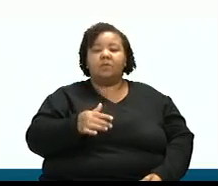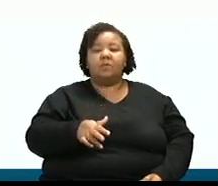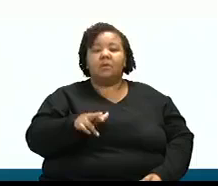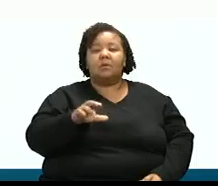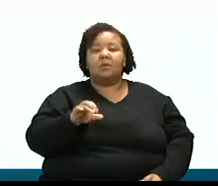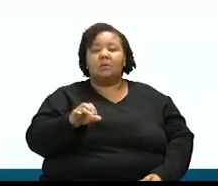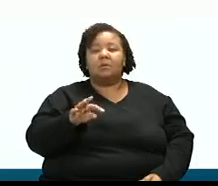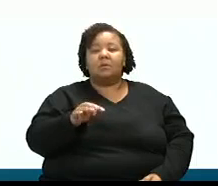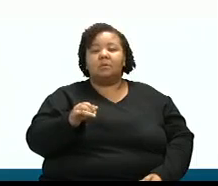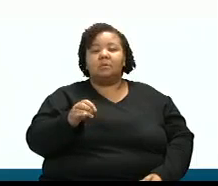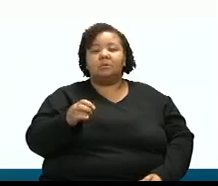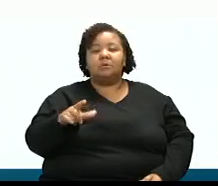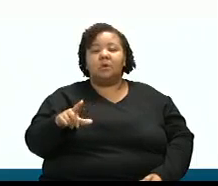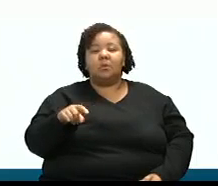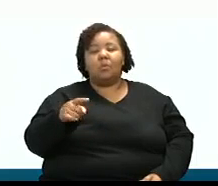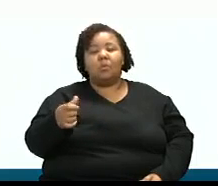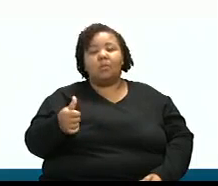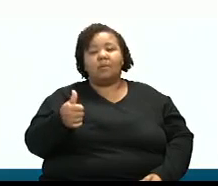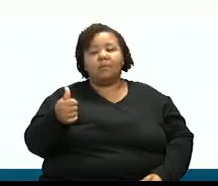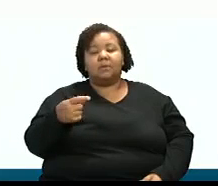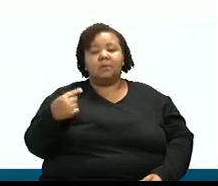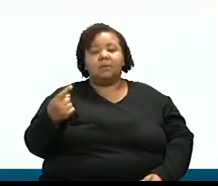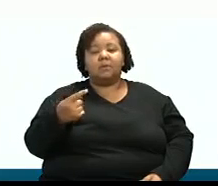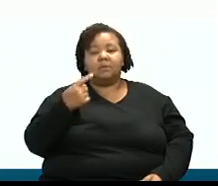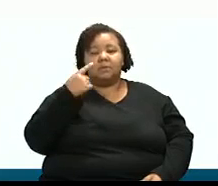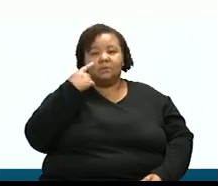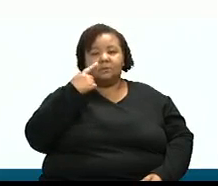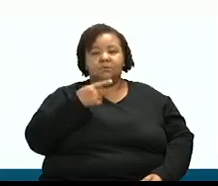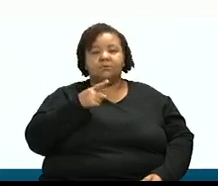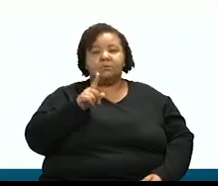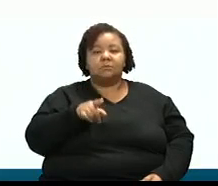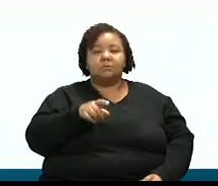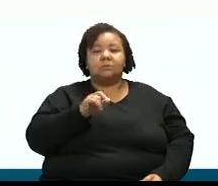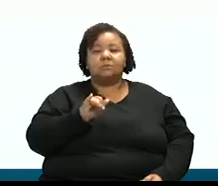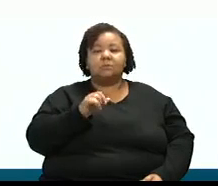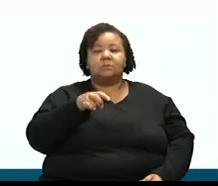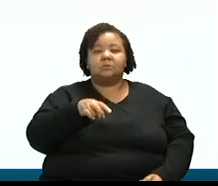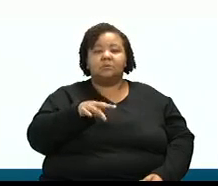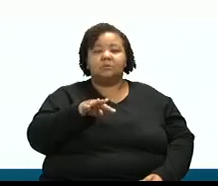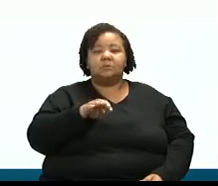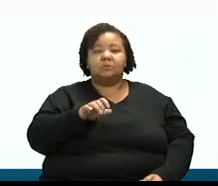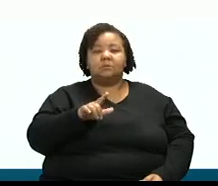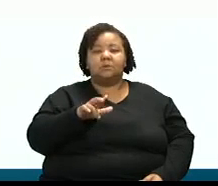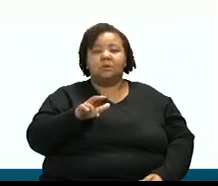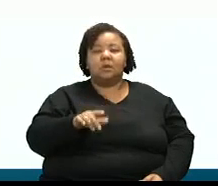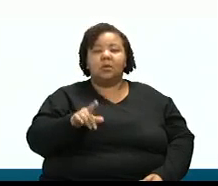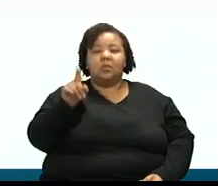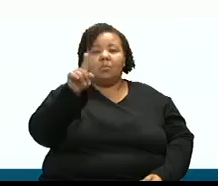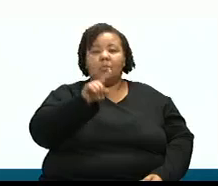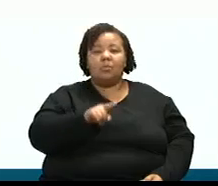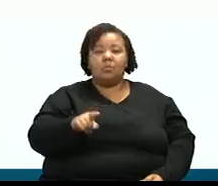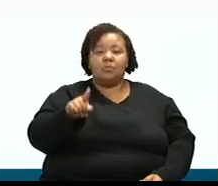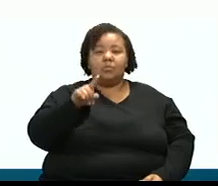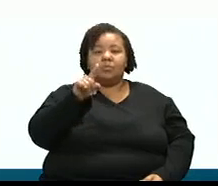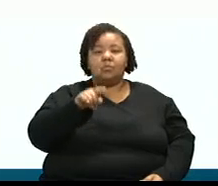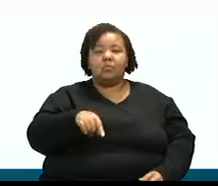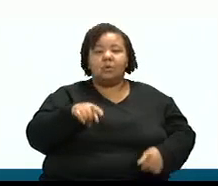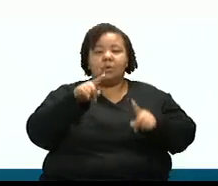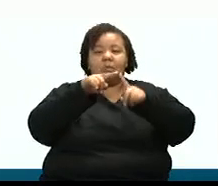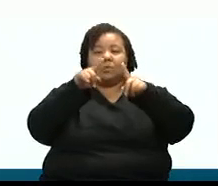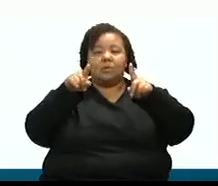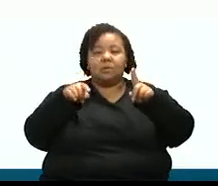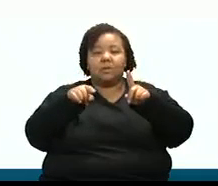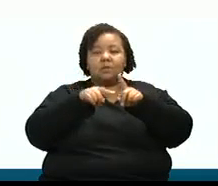aquela primeira expressão que nós vimos. Uma integral com esse símbolo com o disco, porque o quadrado é uma região